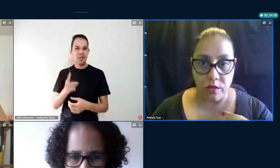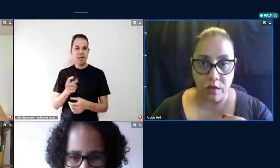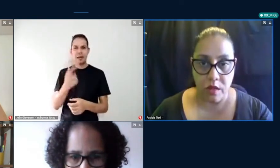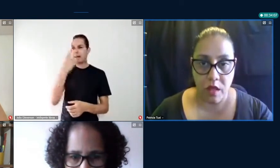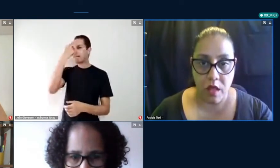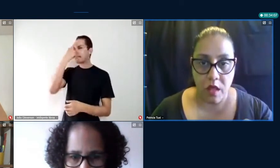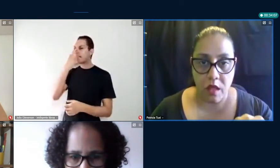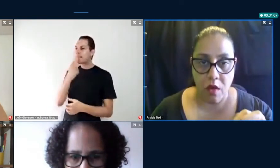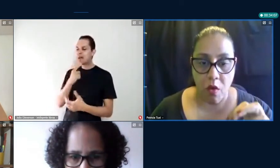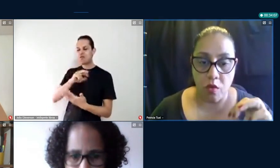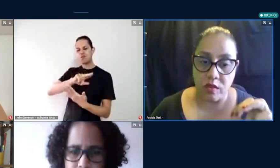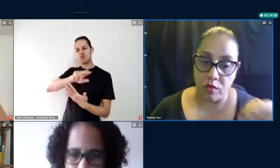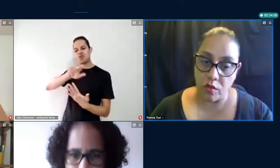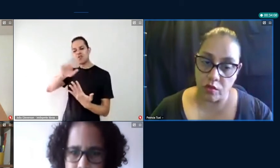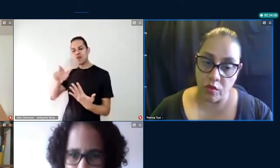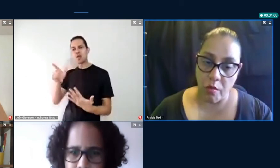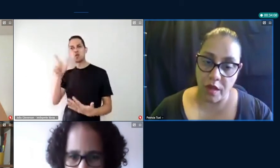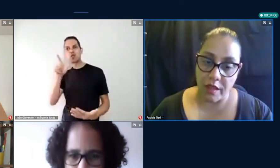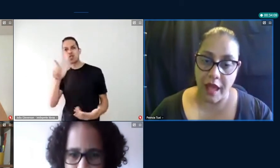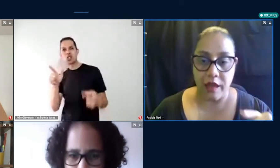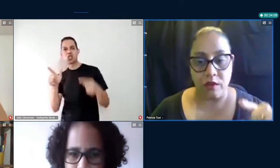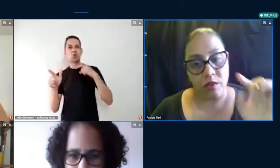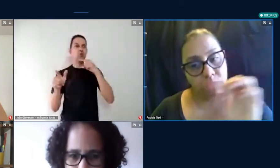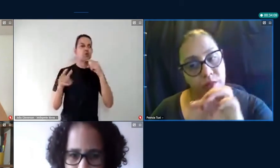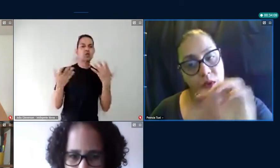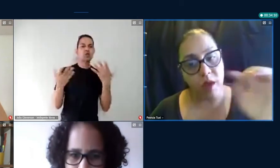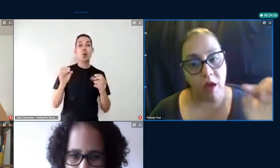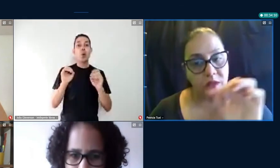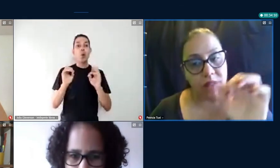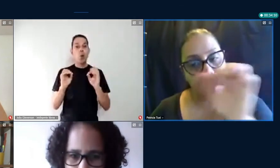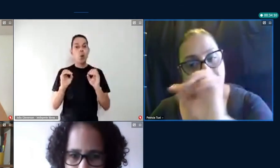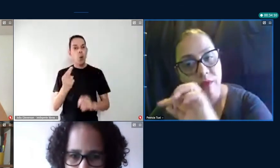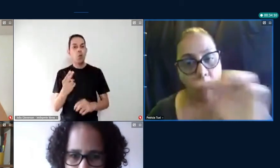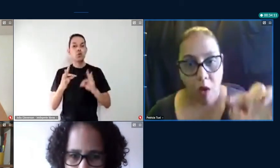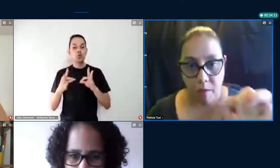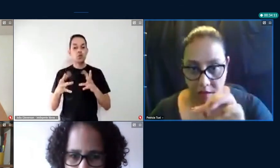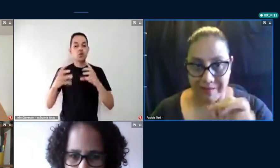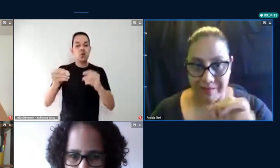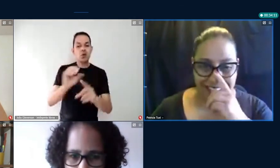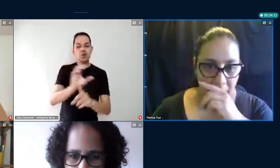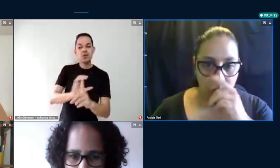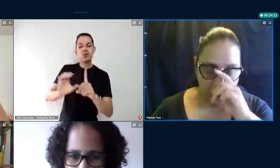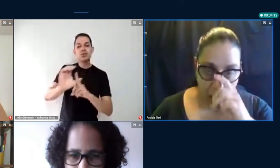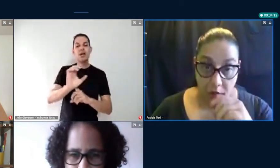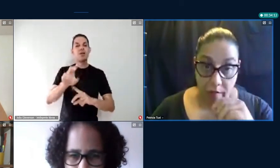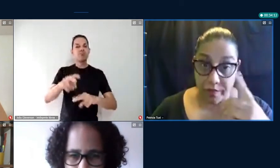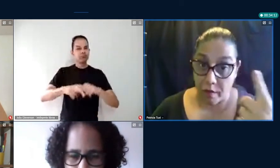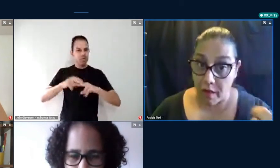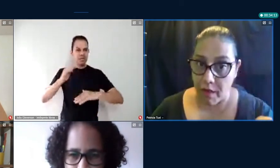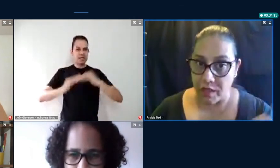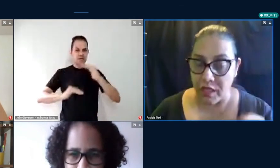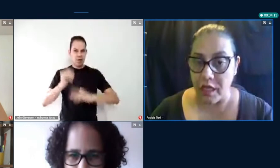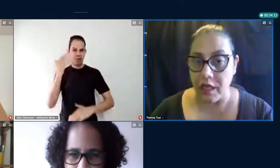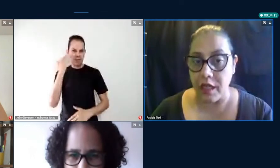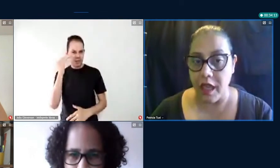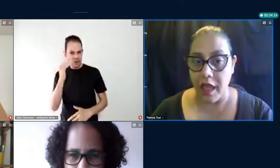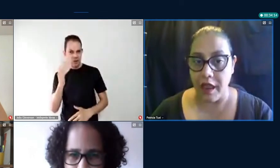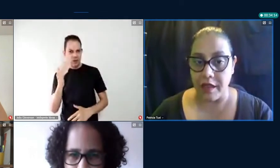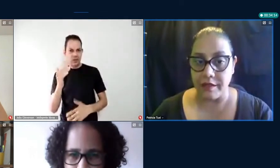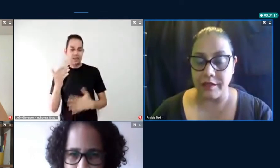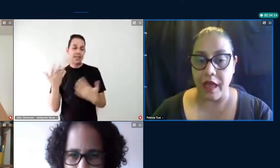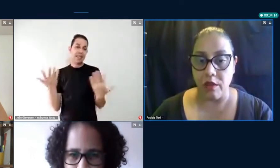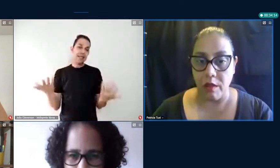diversos ou são todos comunitários por causa da forma, entendeu? Então, eu acho que